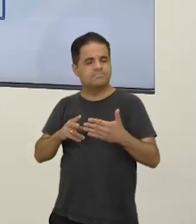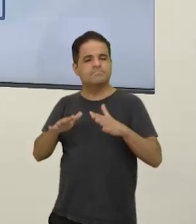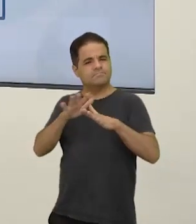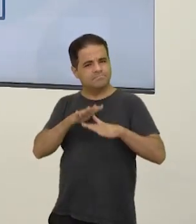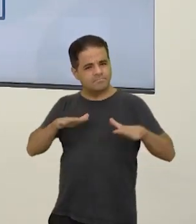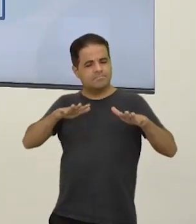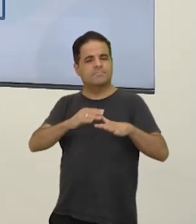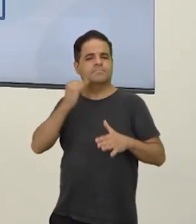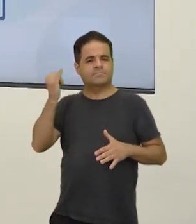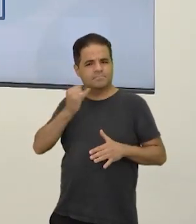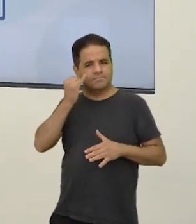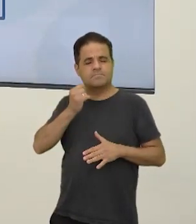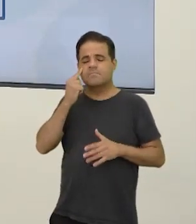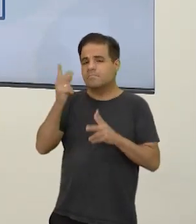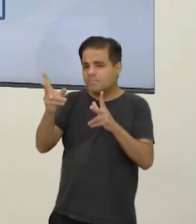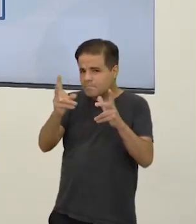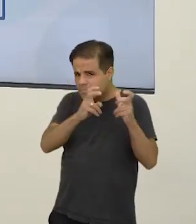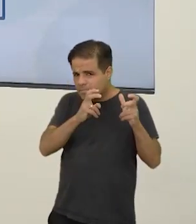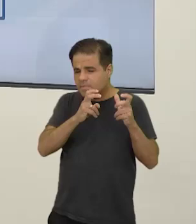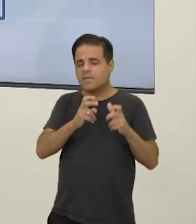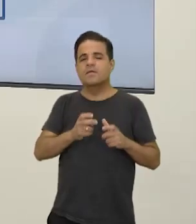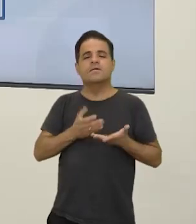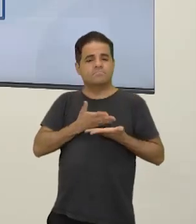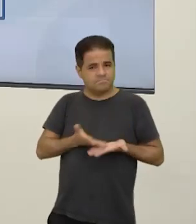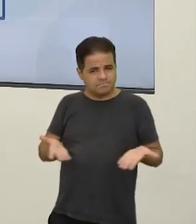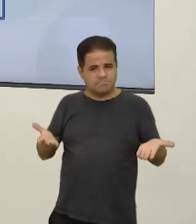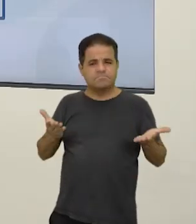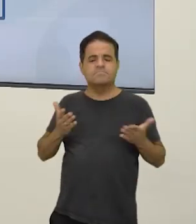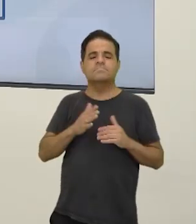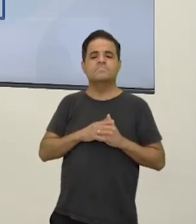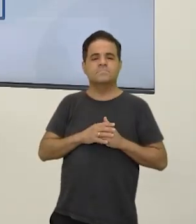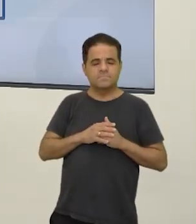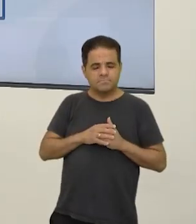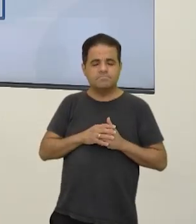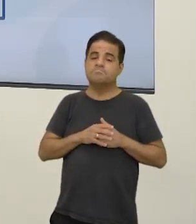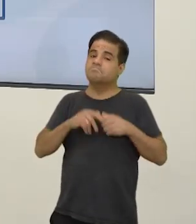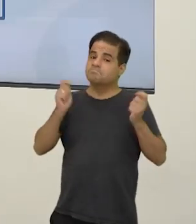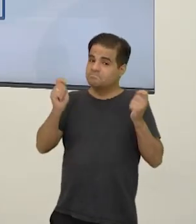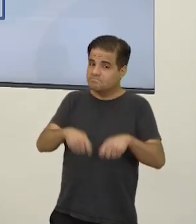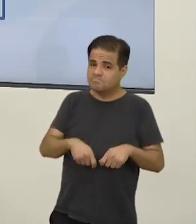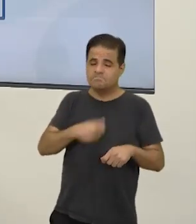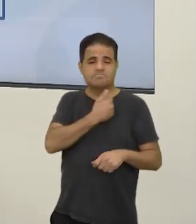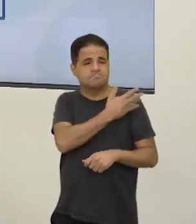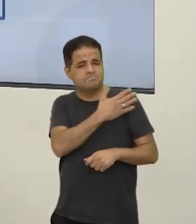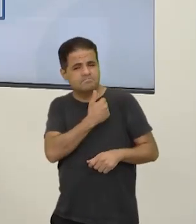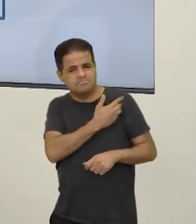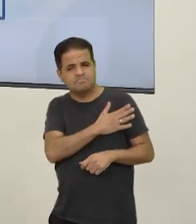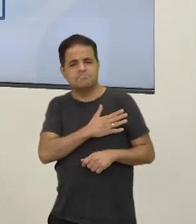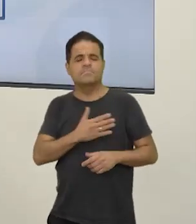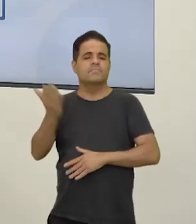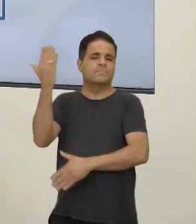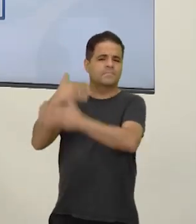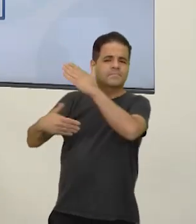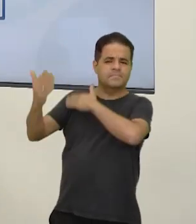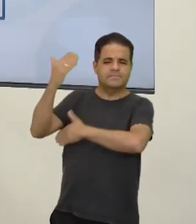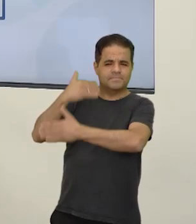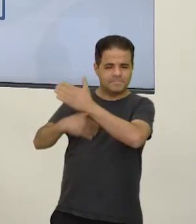é importante a gente perceber que aquilo que, sei lá, pode ser preconceito numa determinada